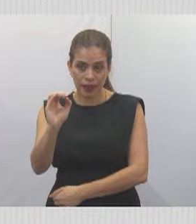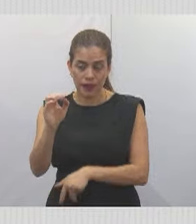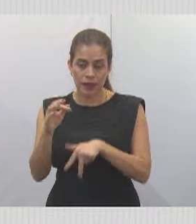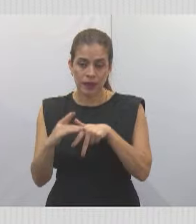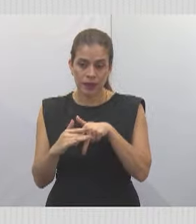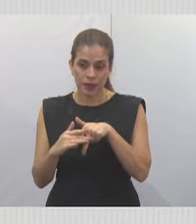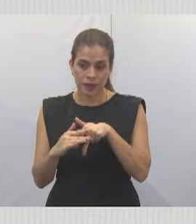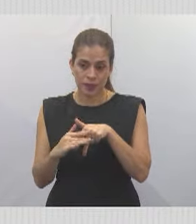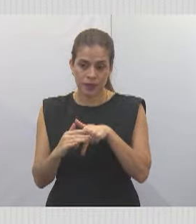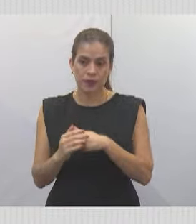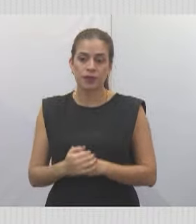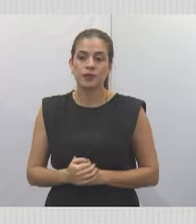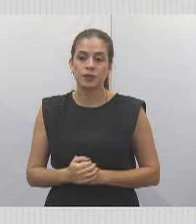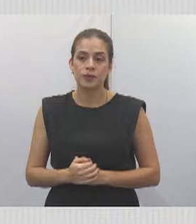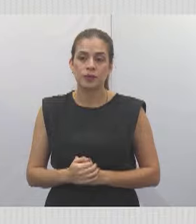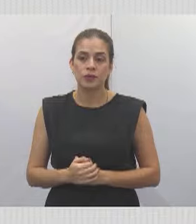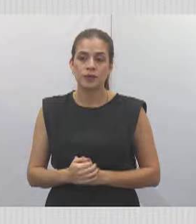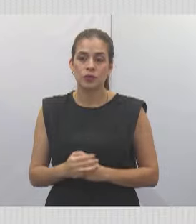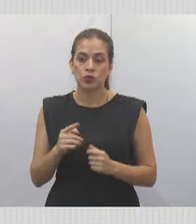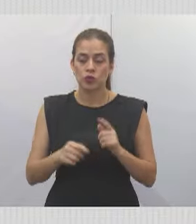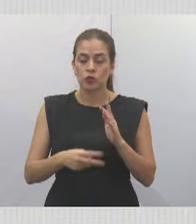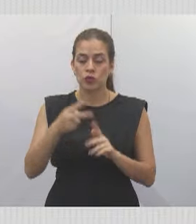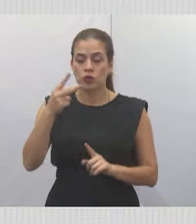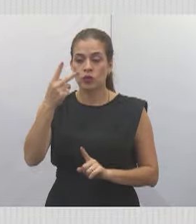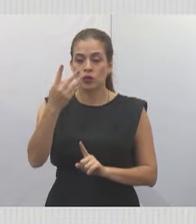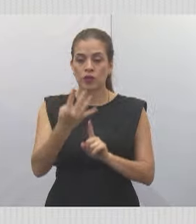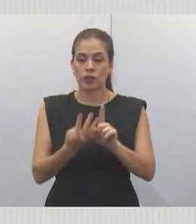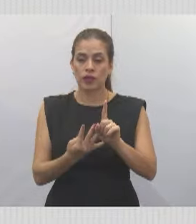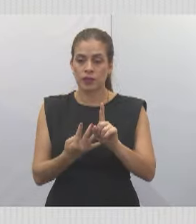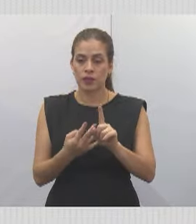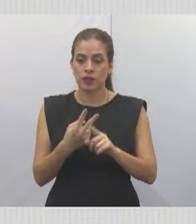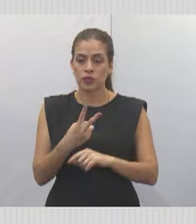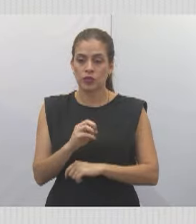pessoas em situação de rua nesse segundo quadrimestre de 2024.